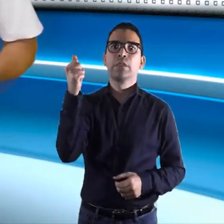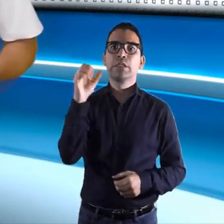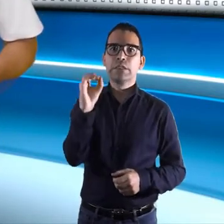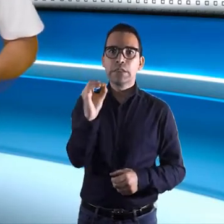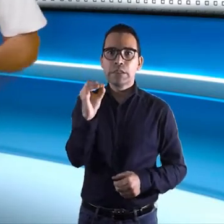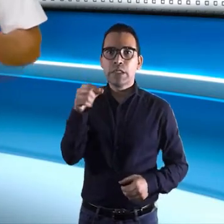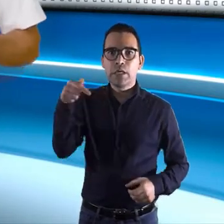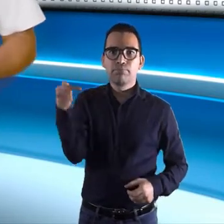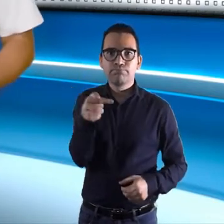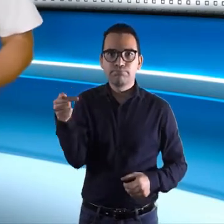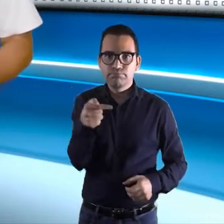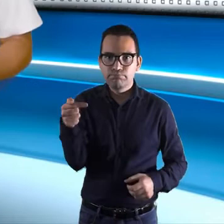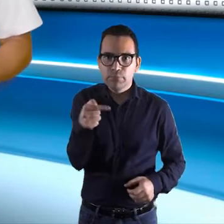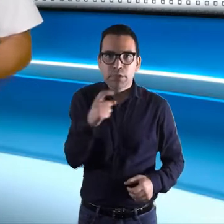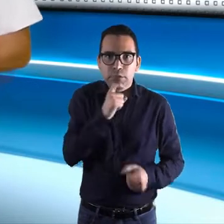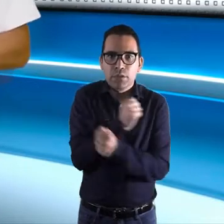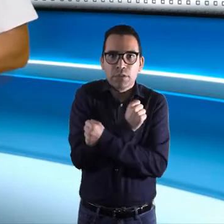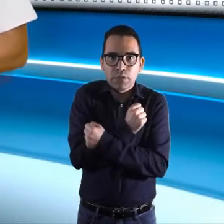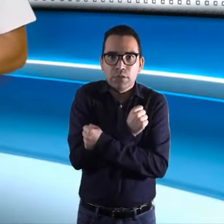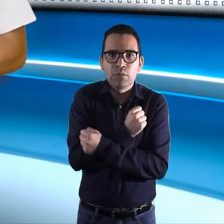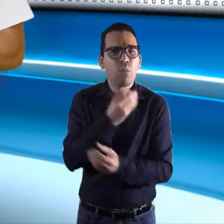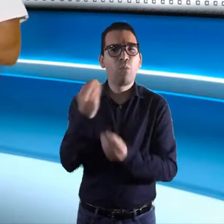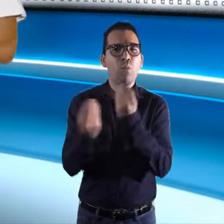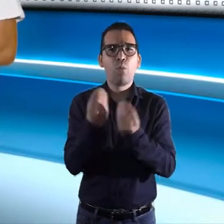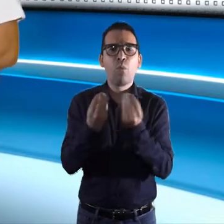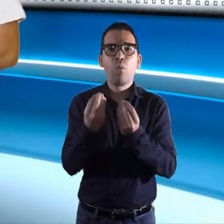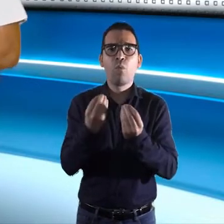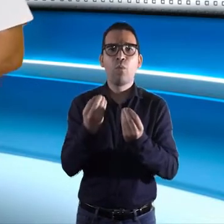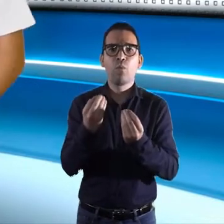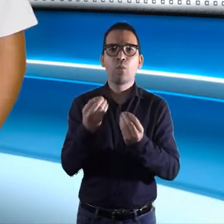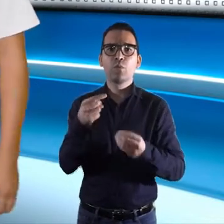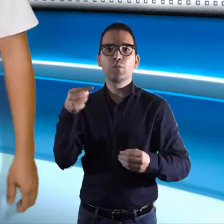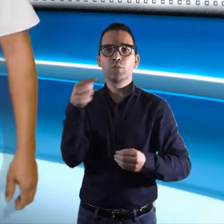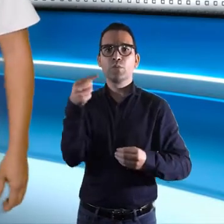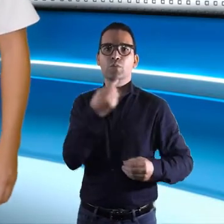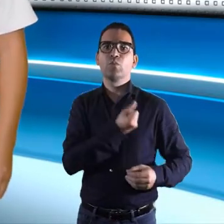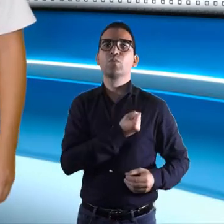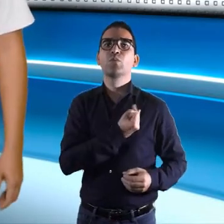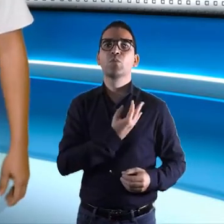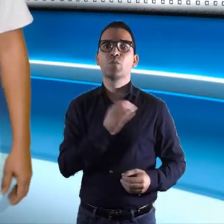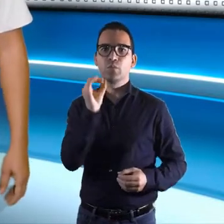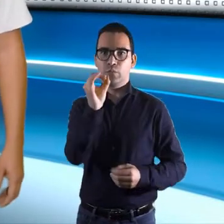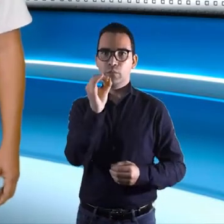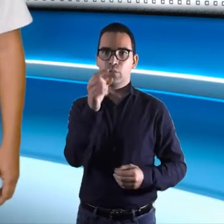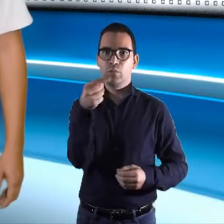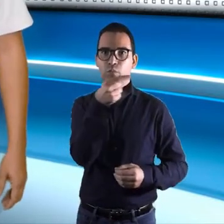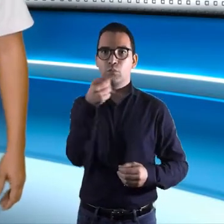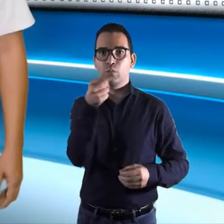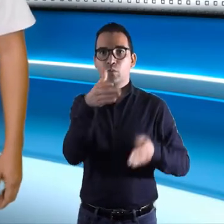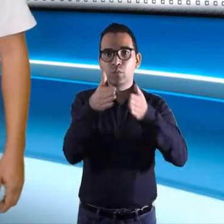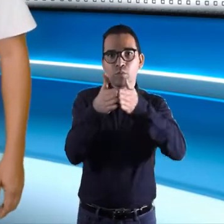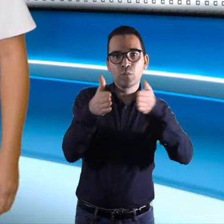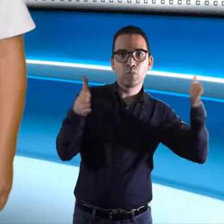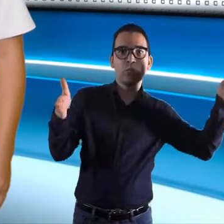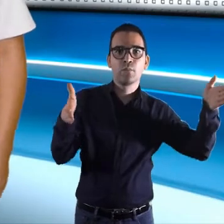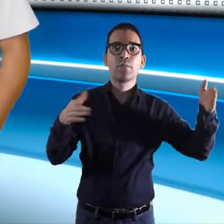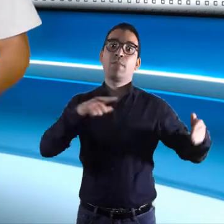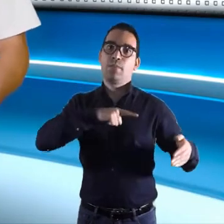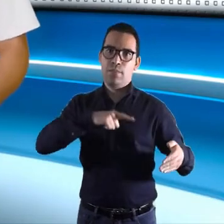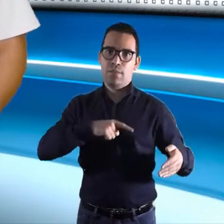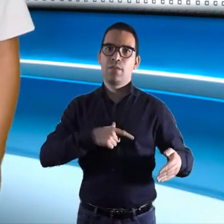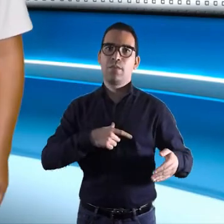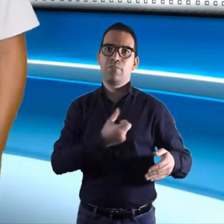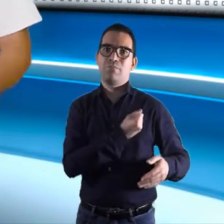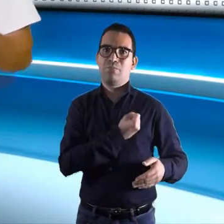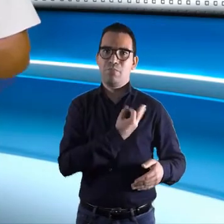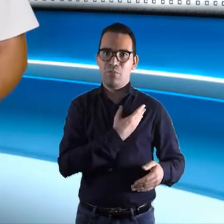de zero. E para representar esses valores abaixo de zero, que são utilizados os números negativos.